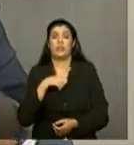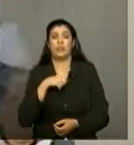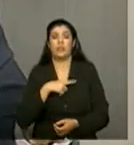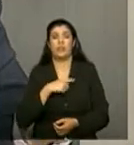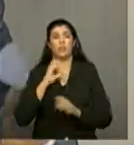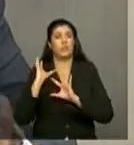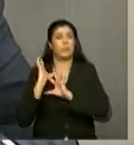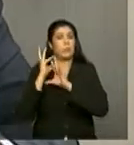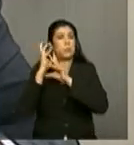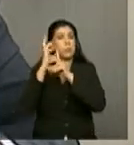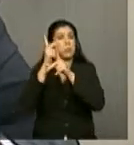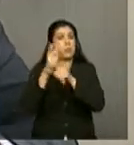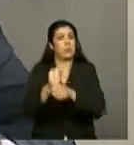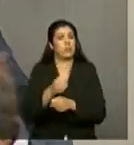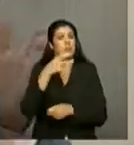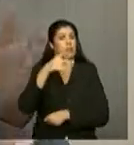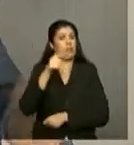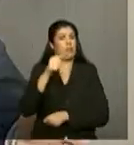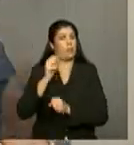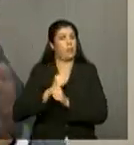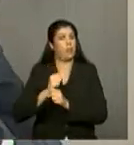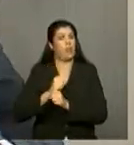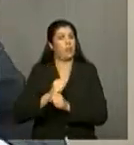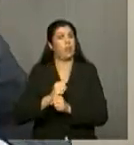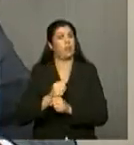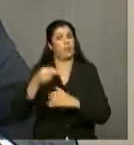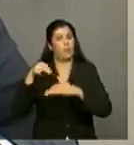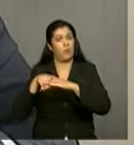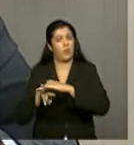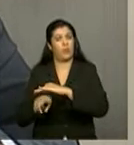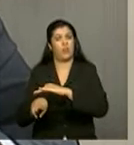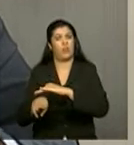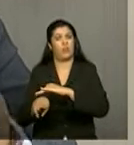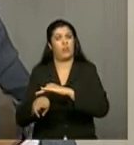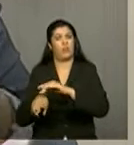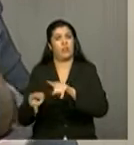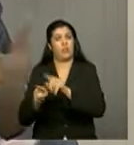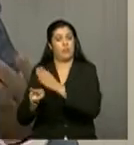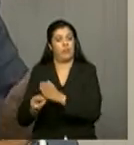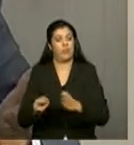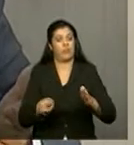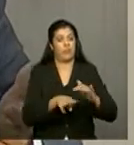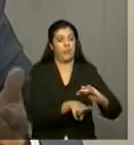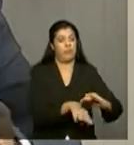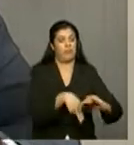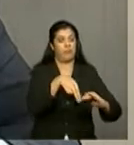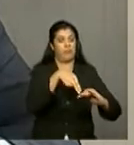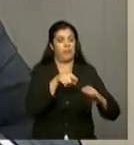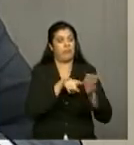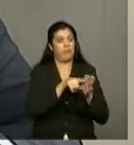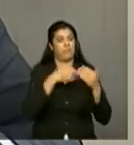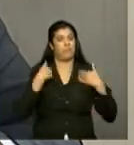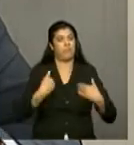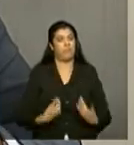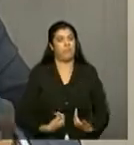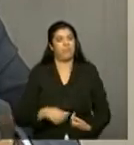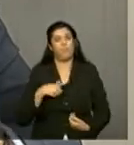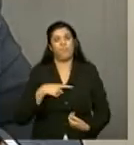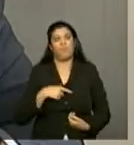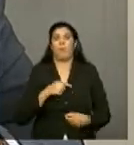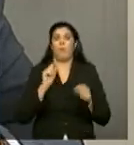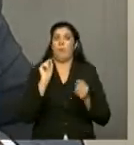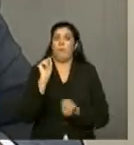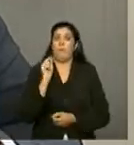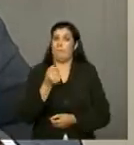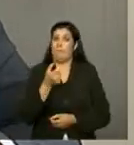37 anos decorridos entre a inumação ea exumação eram eram remotas as possibilidades que nós tínhamos mas a